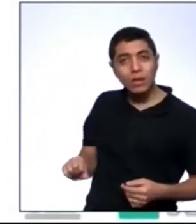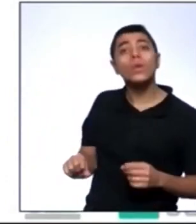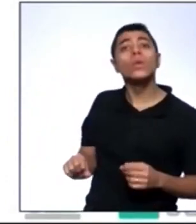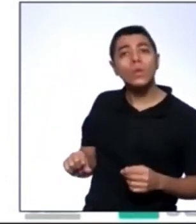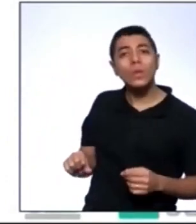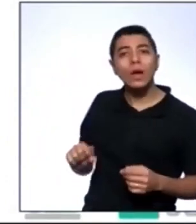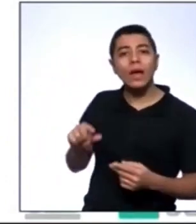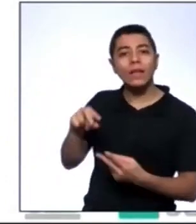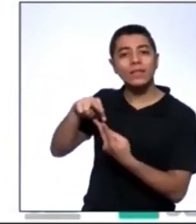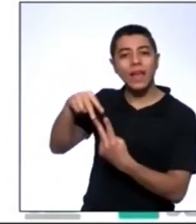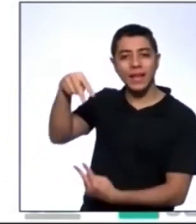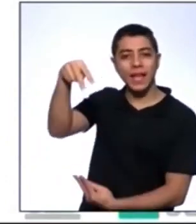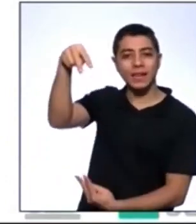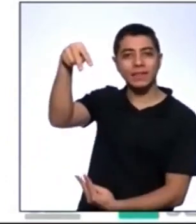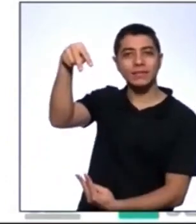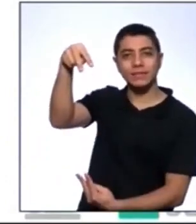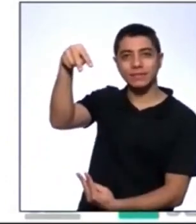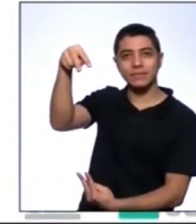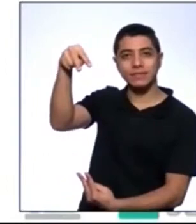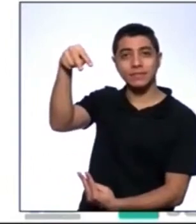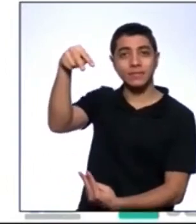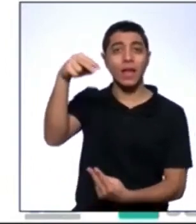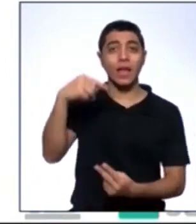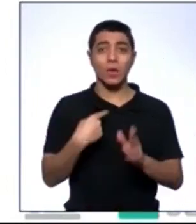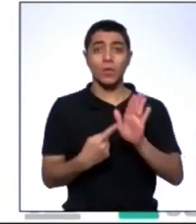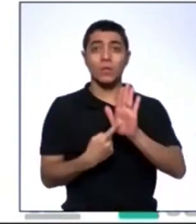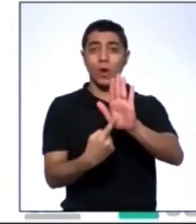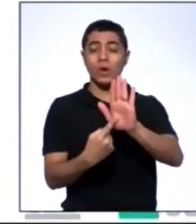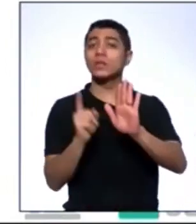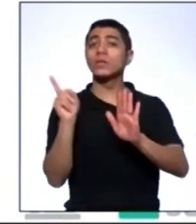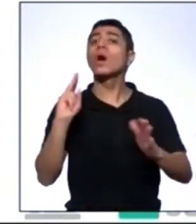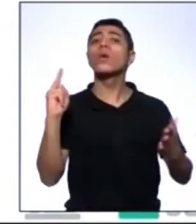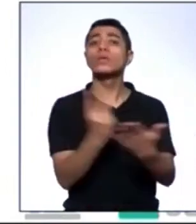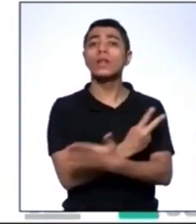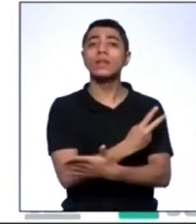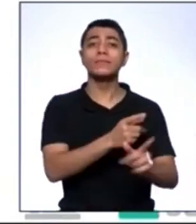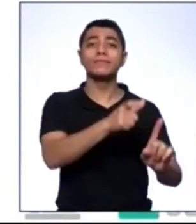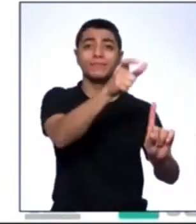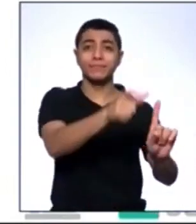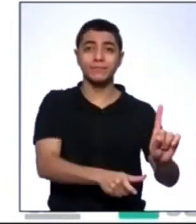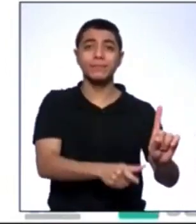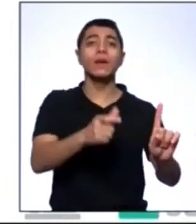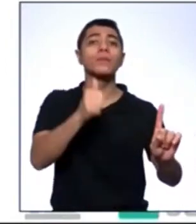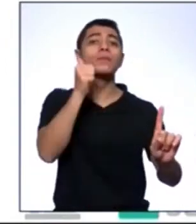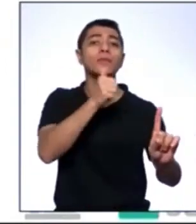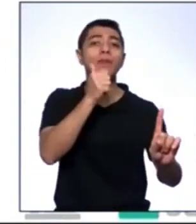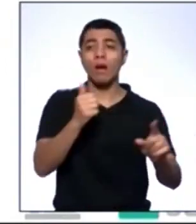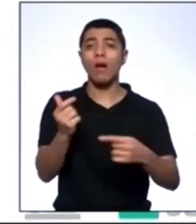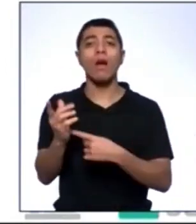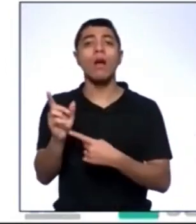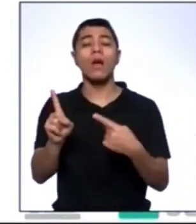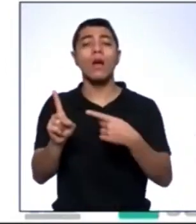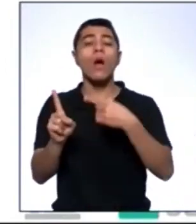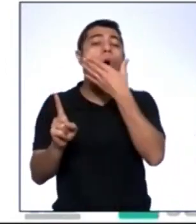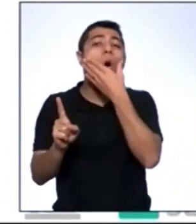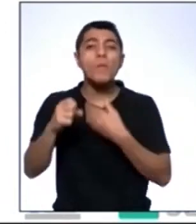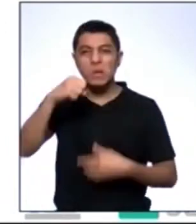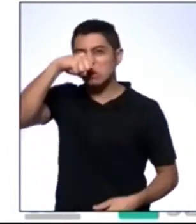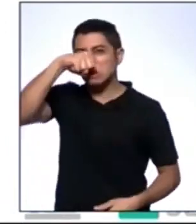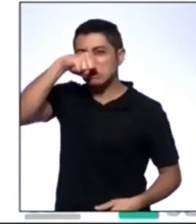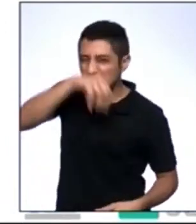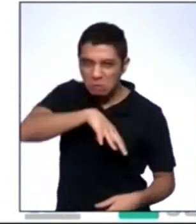gente treinar inicialmente, numa situação de um estupro. A vítima, o DNA da vítima, o DNA do